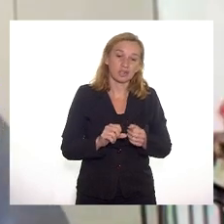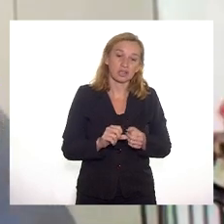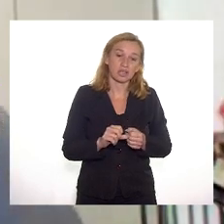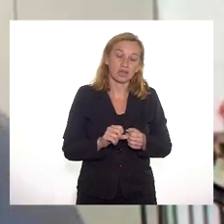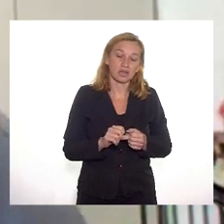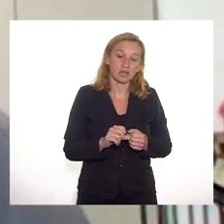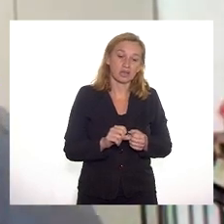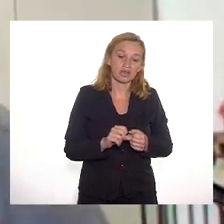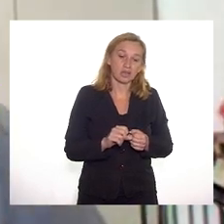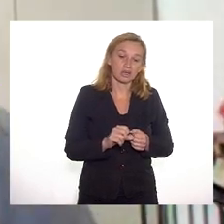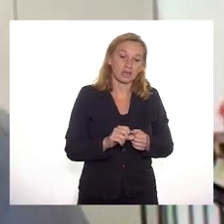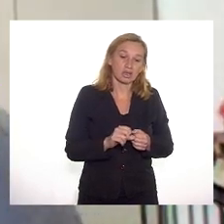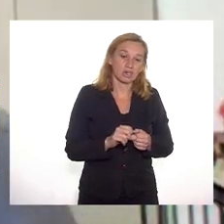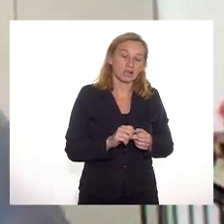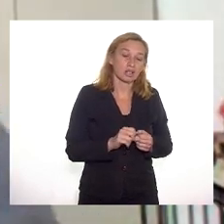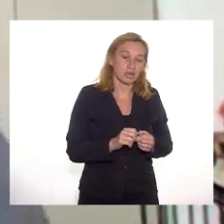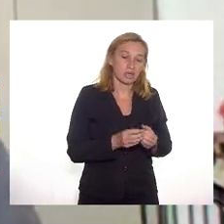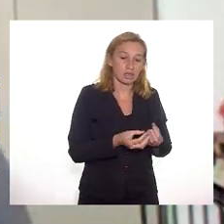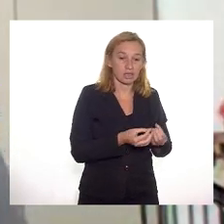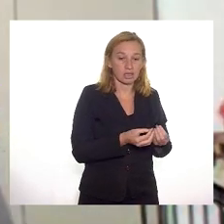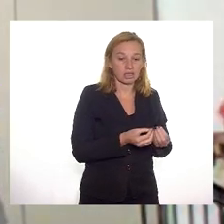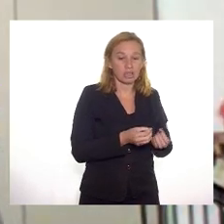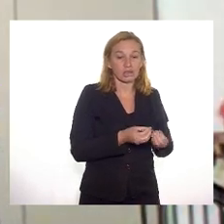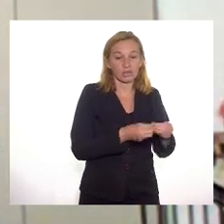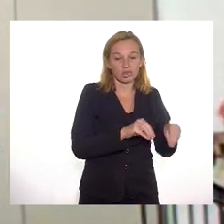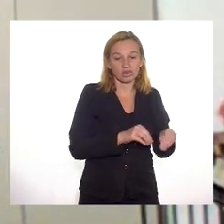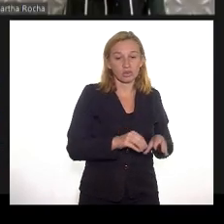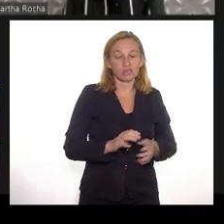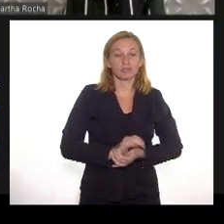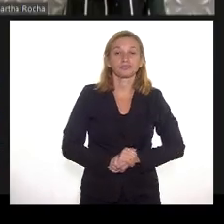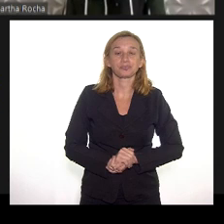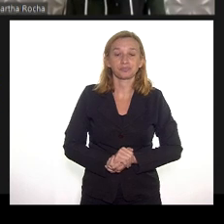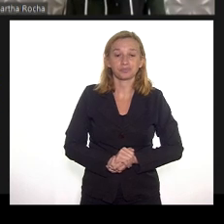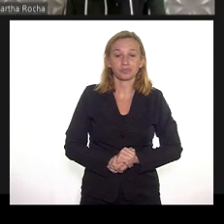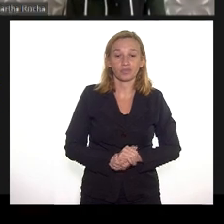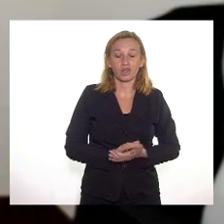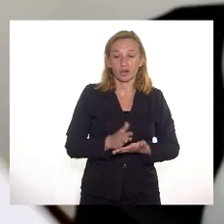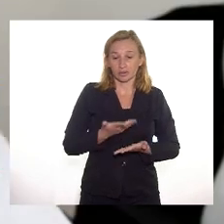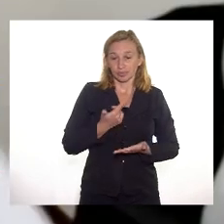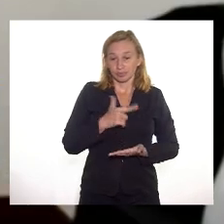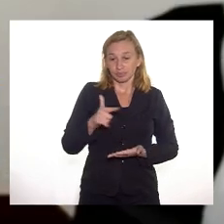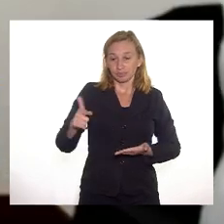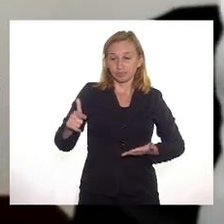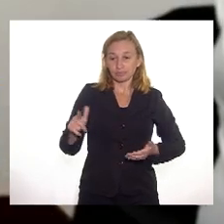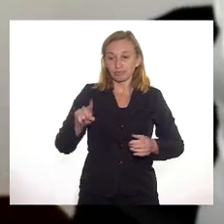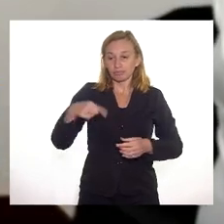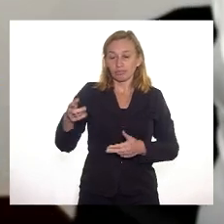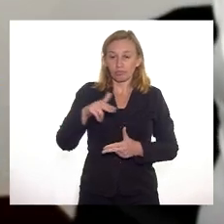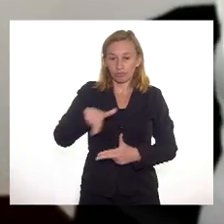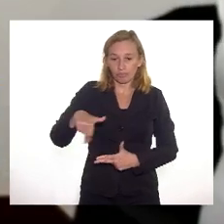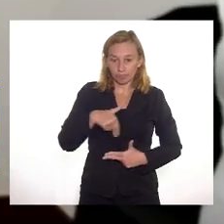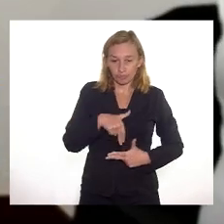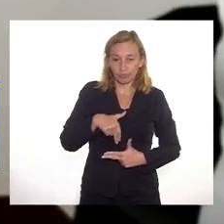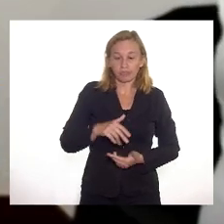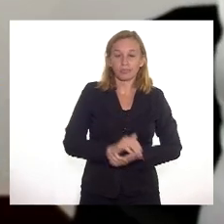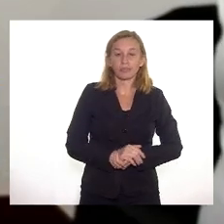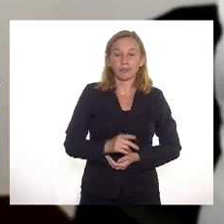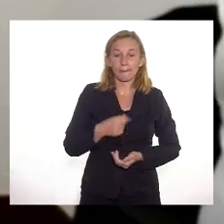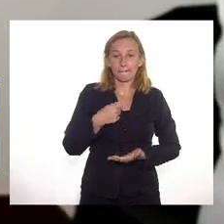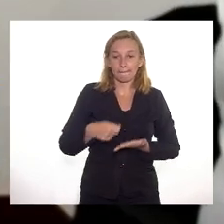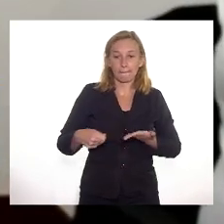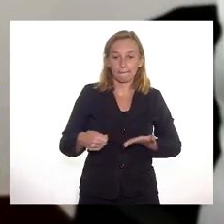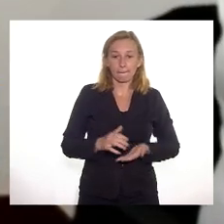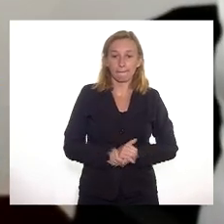atribuição aos servidores, aos aposentados do Estado. Não havendo mais oradores inscritos, a presidência vai